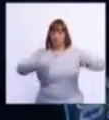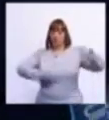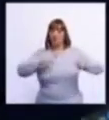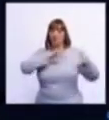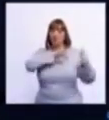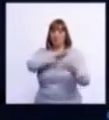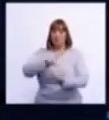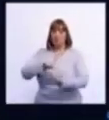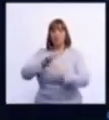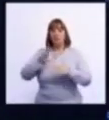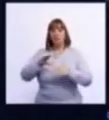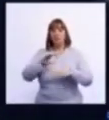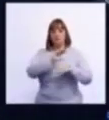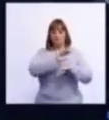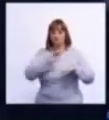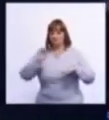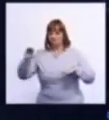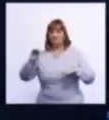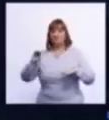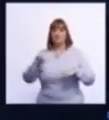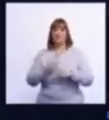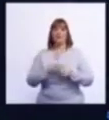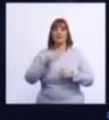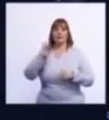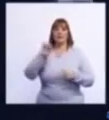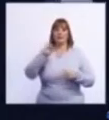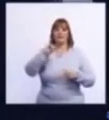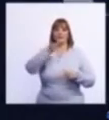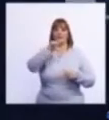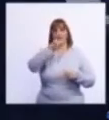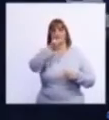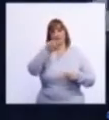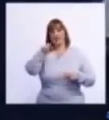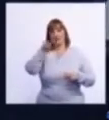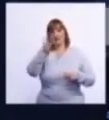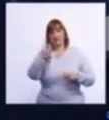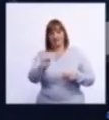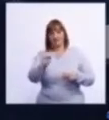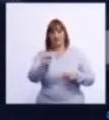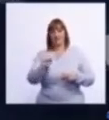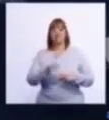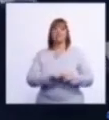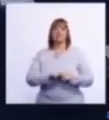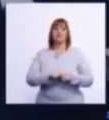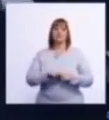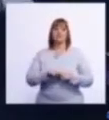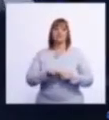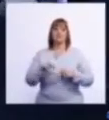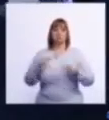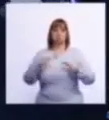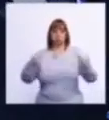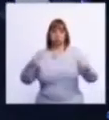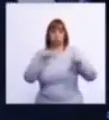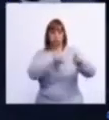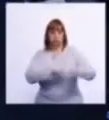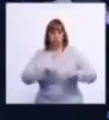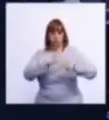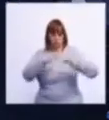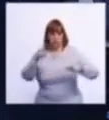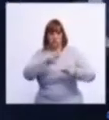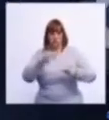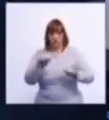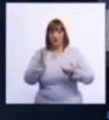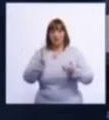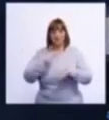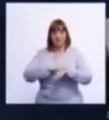mundo, mas importamos do estrangeiro fertilizante, defensivo agrícola, importamos a maior parte dos implementos agrícolas, e eu quero fazer